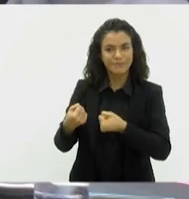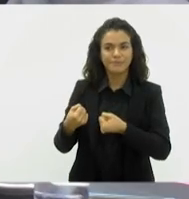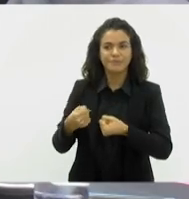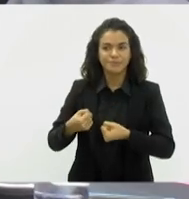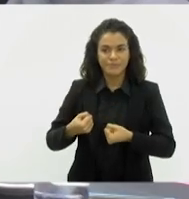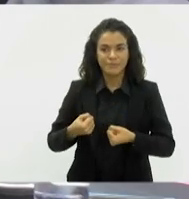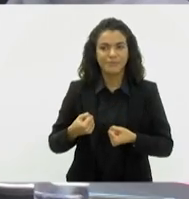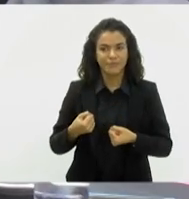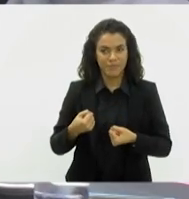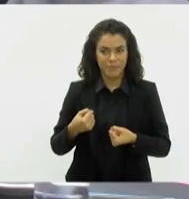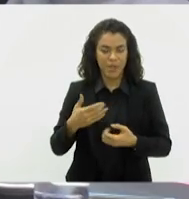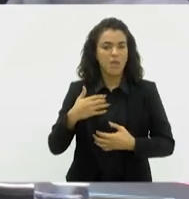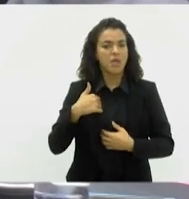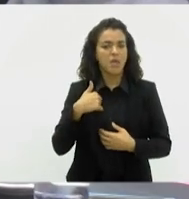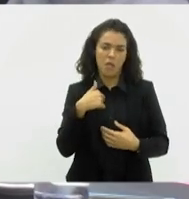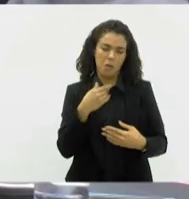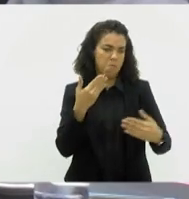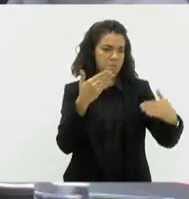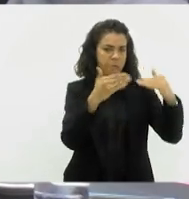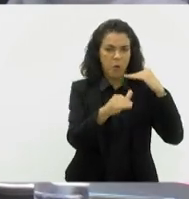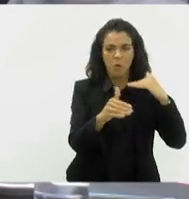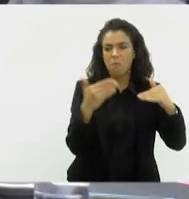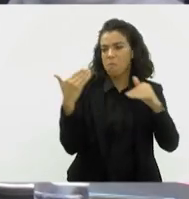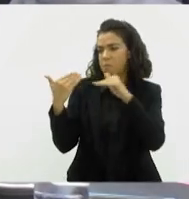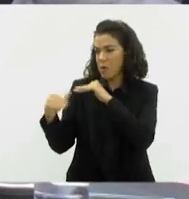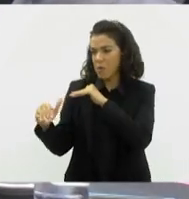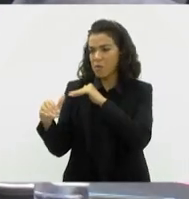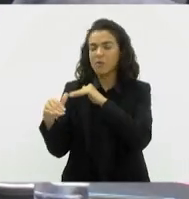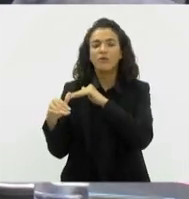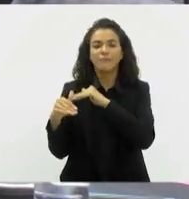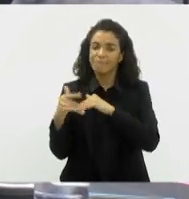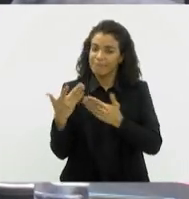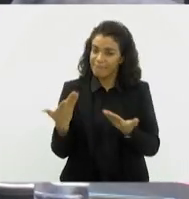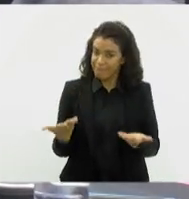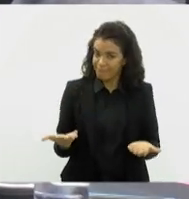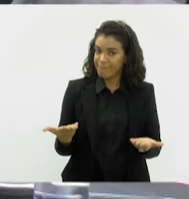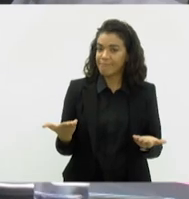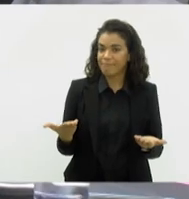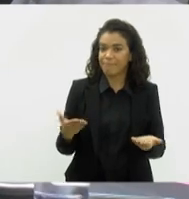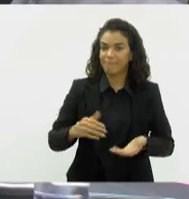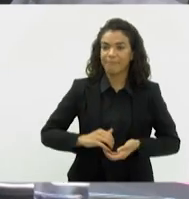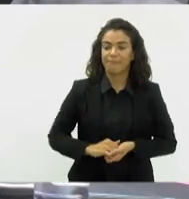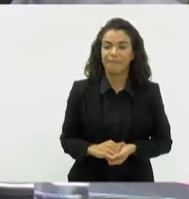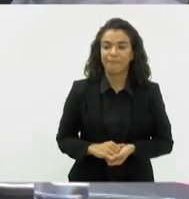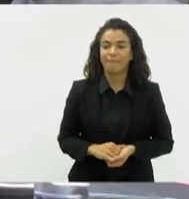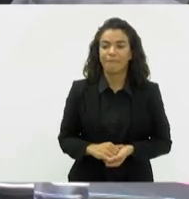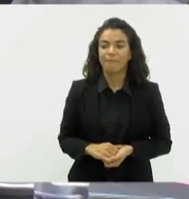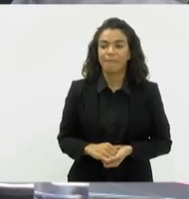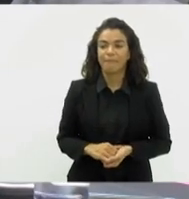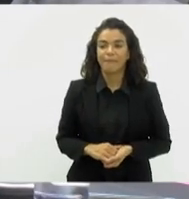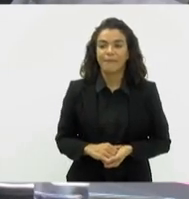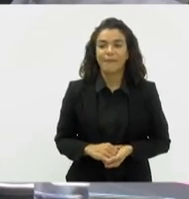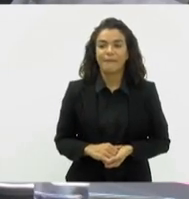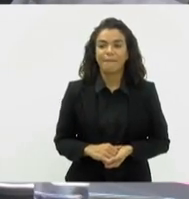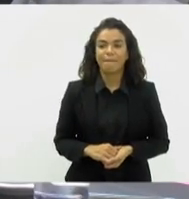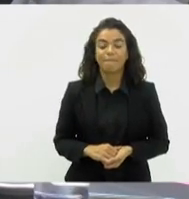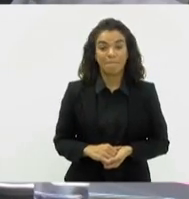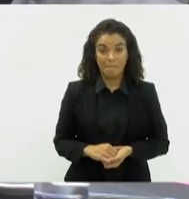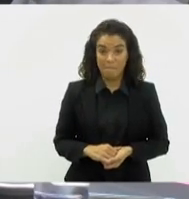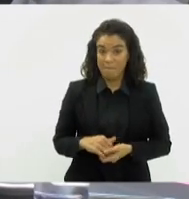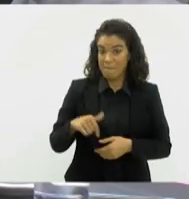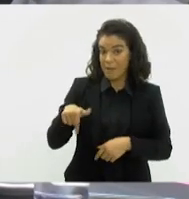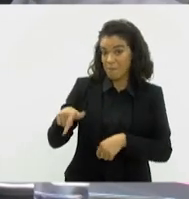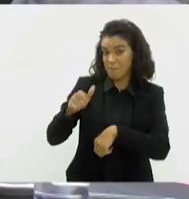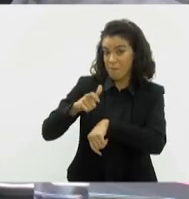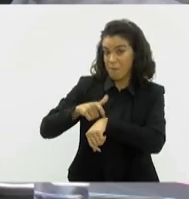Vossa Excelência divirge, eu concordo e a vida que segue é uma discussão absolutamente válida no parlamento, inclusive. Porém, naquele